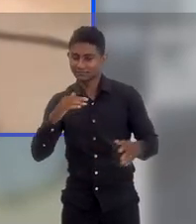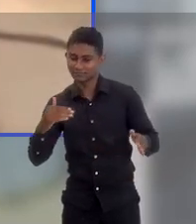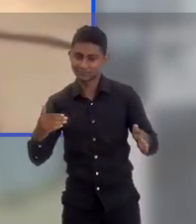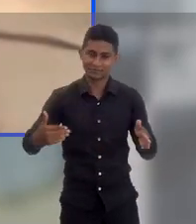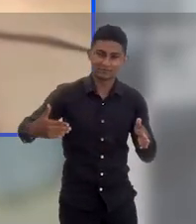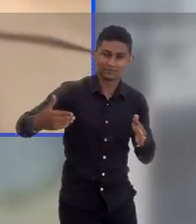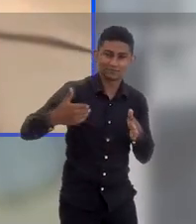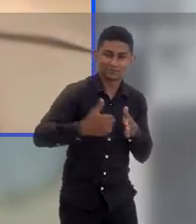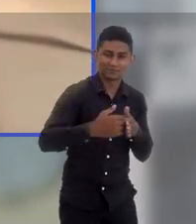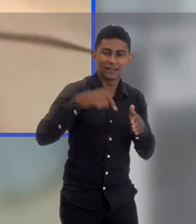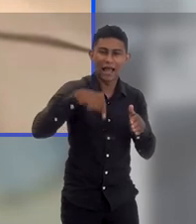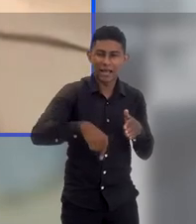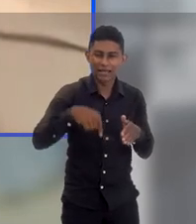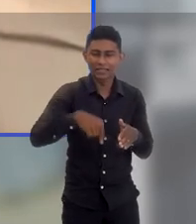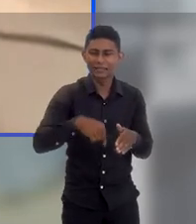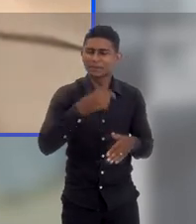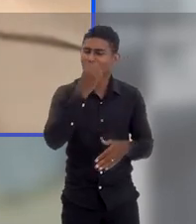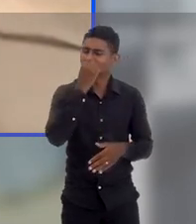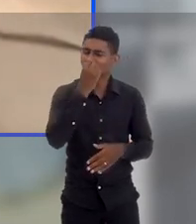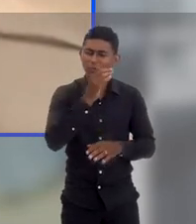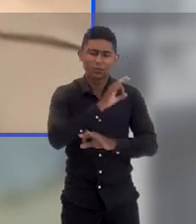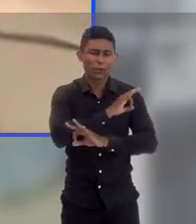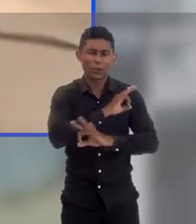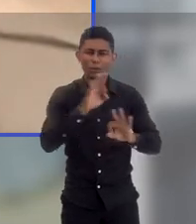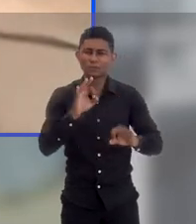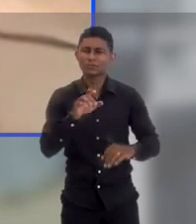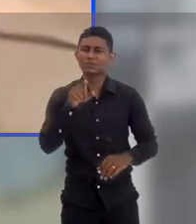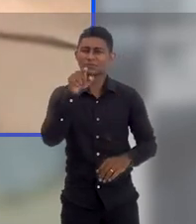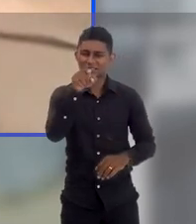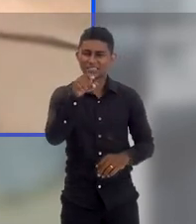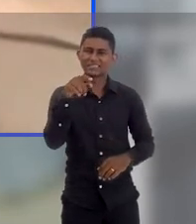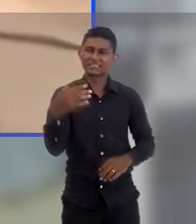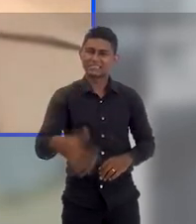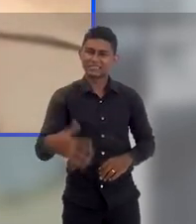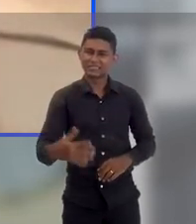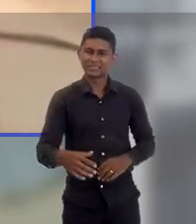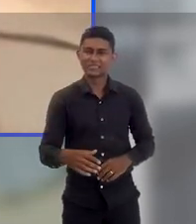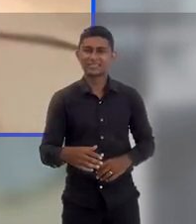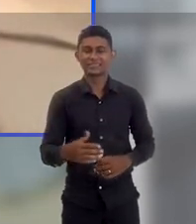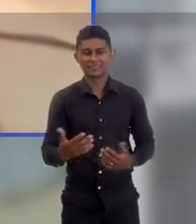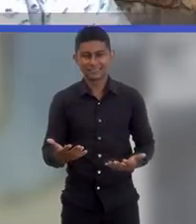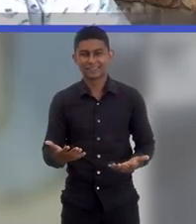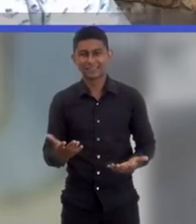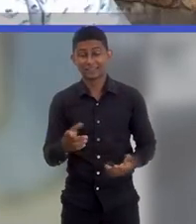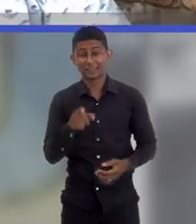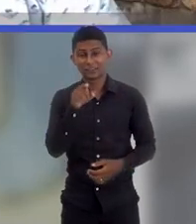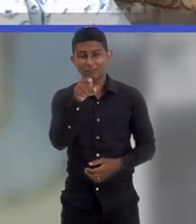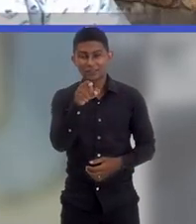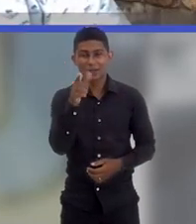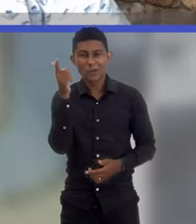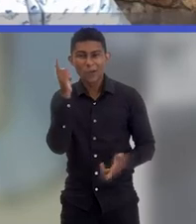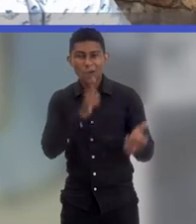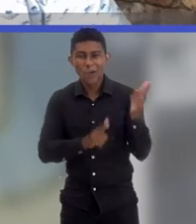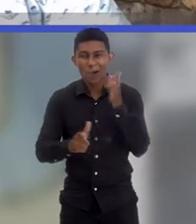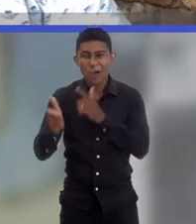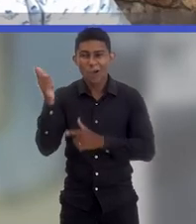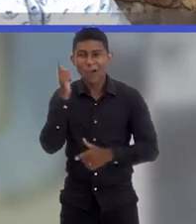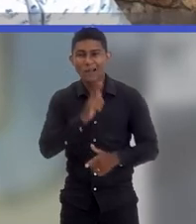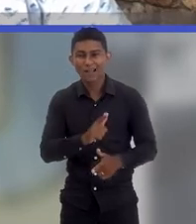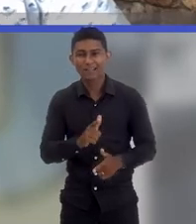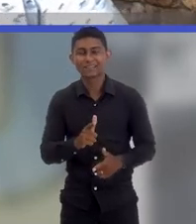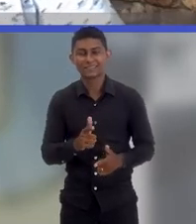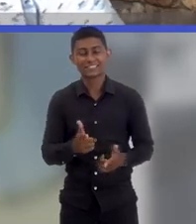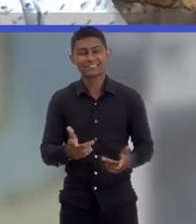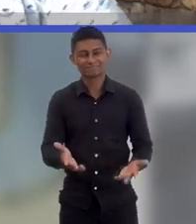vou terminar então esse programa incrível que você realmente é um realejo, né? É só puxar o papel que você